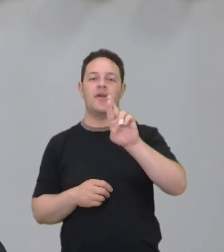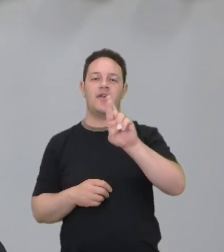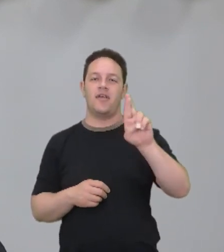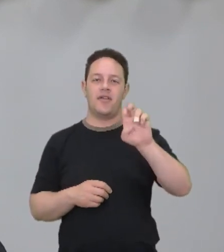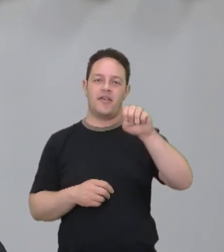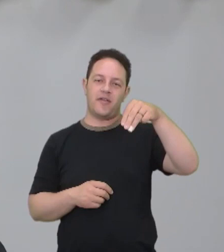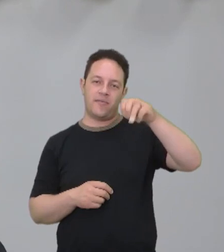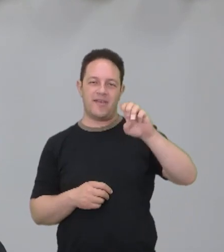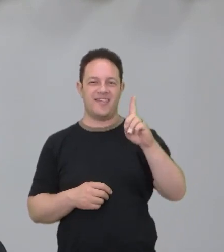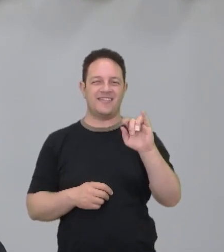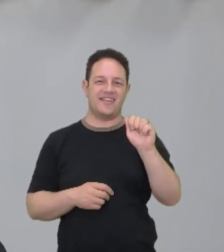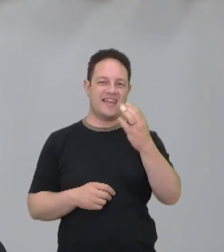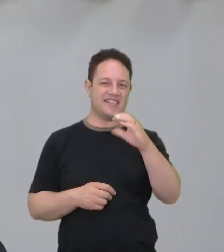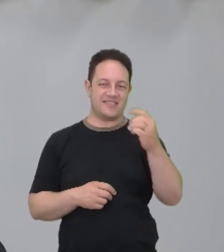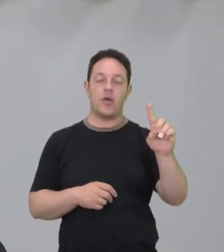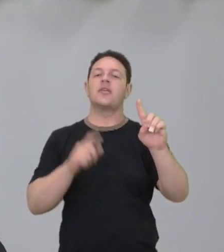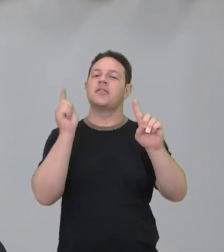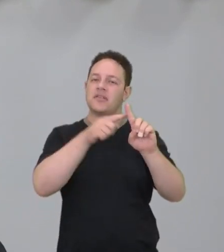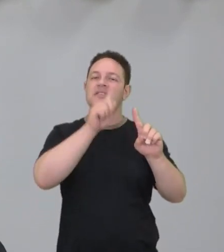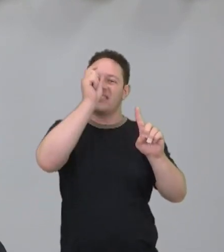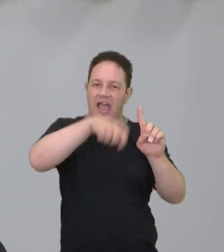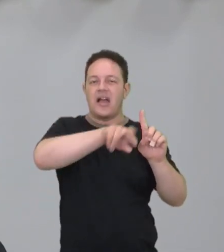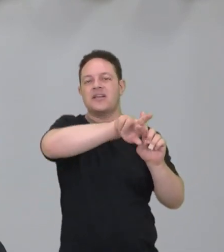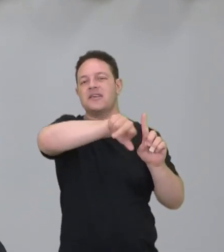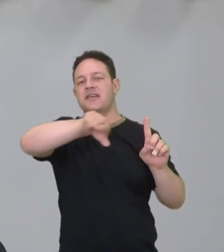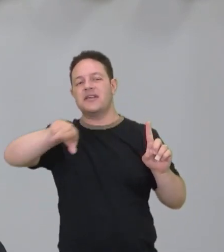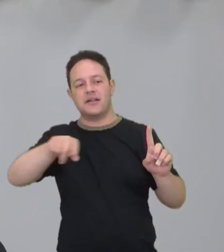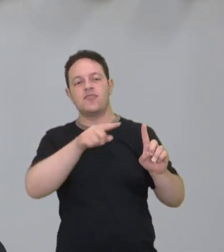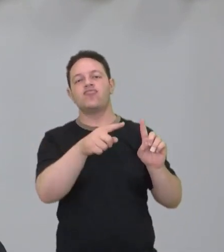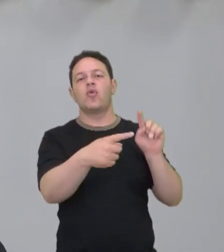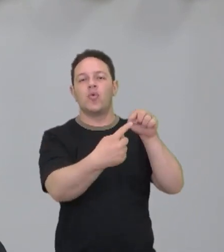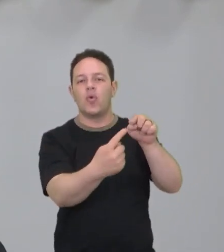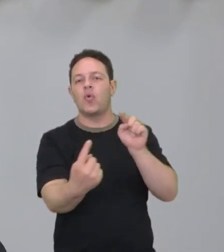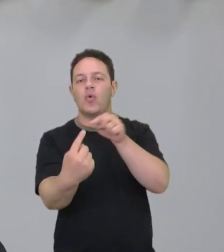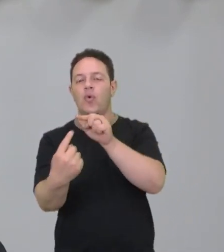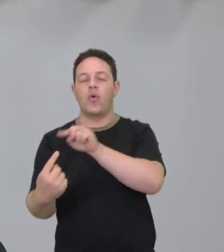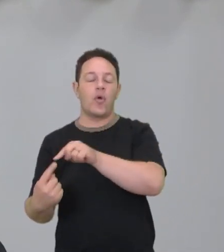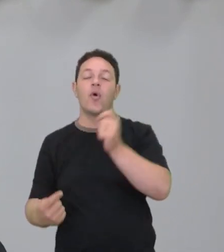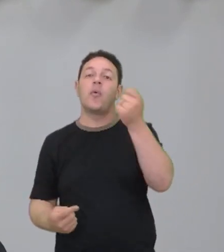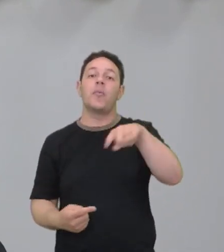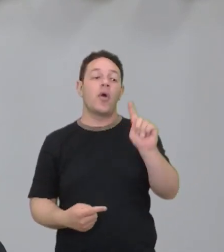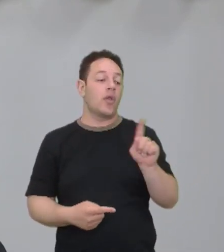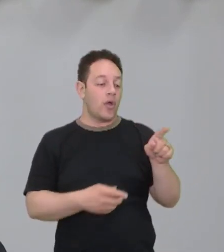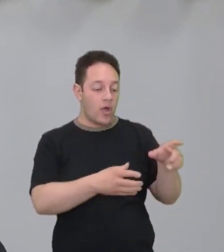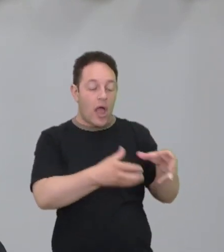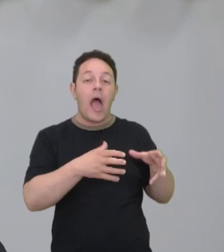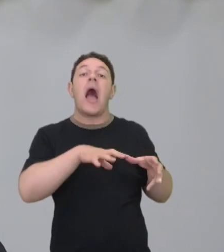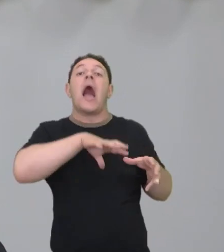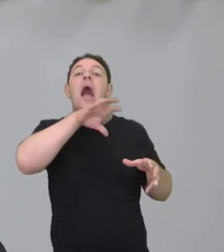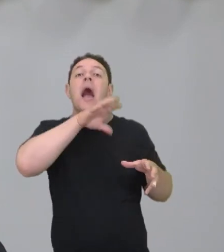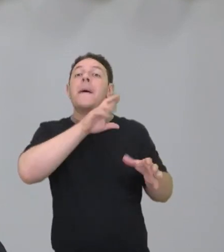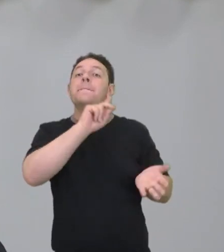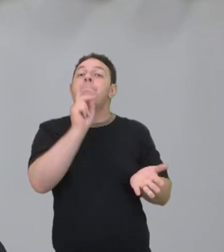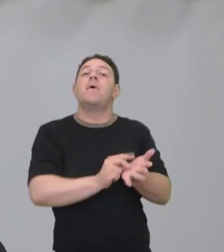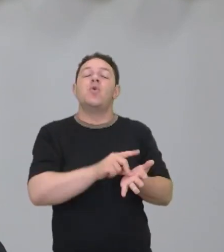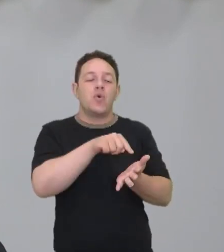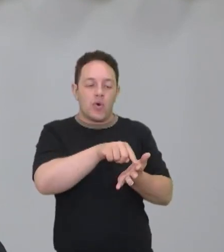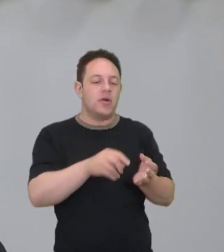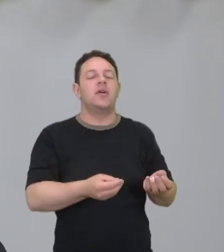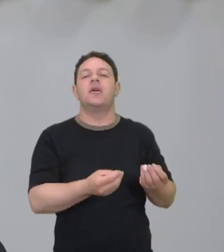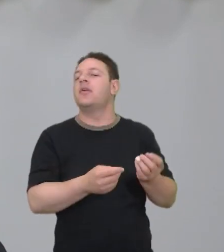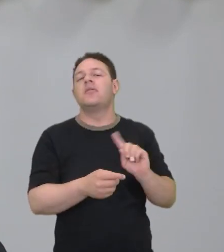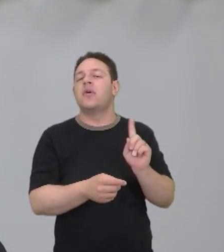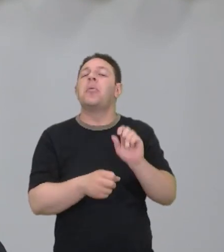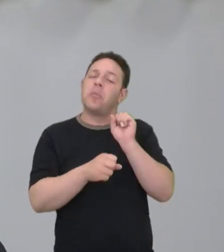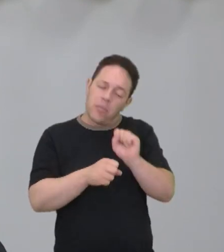ter uma série de aplicações. Não precisa ser apenas um indivíduo, né, um ser vivo, completo,